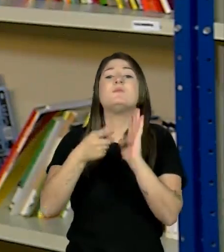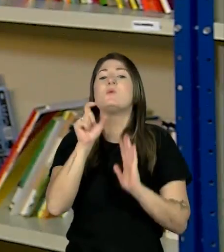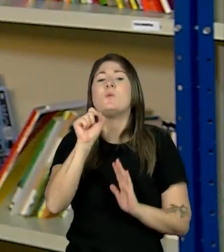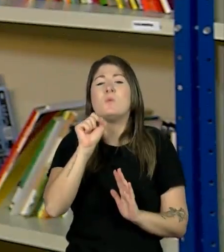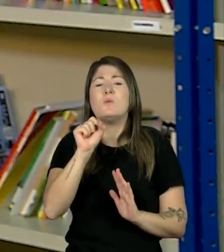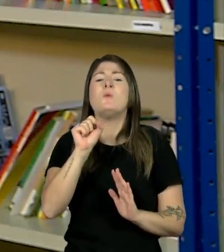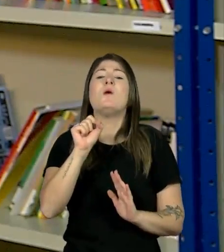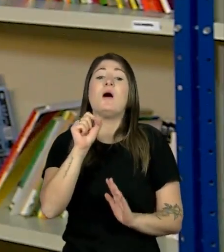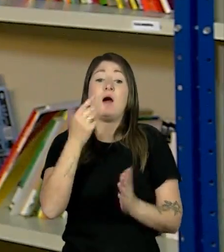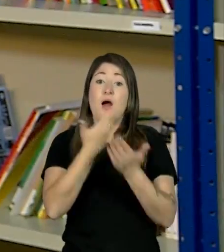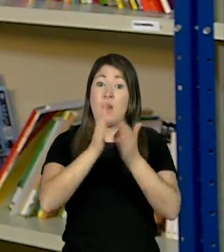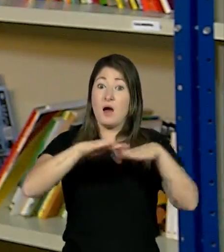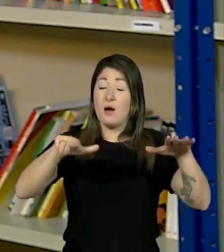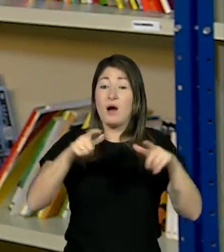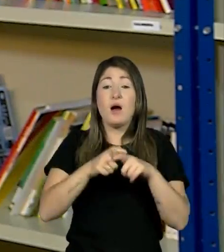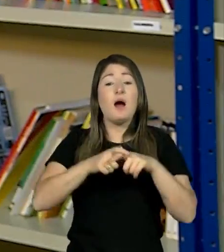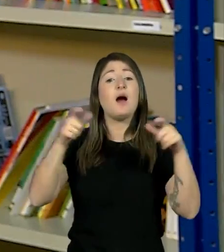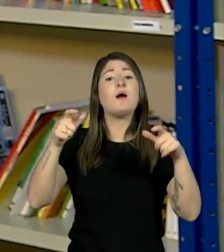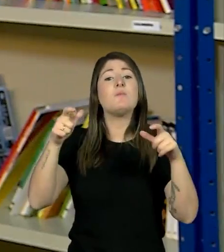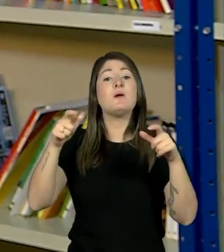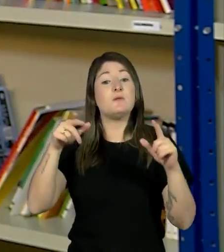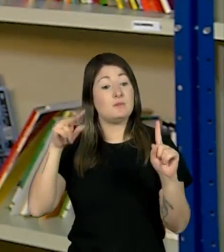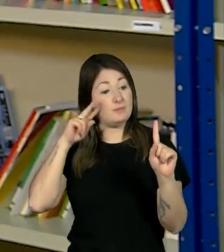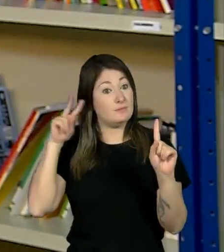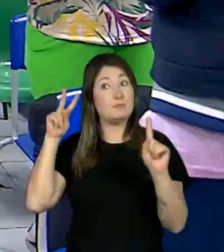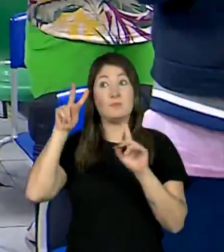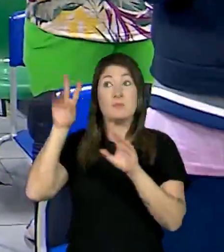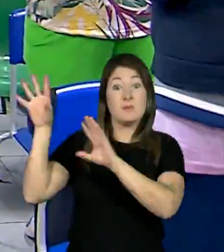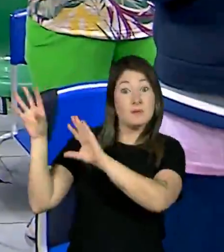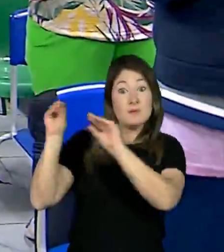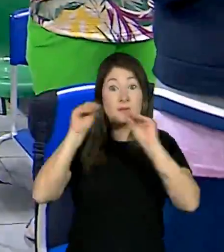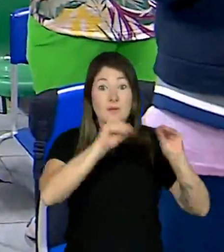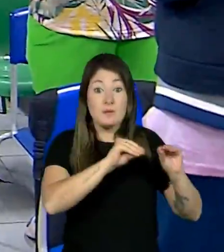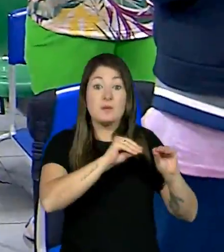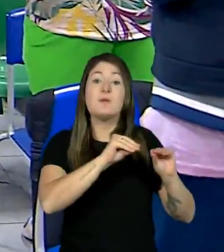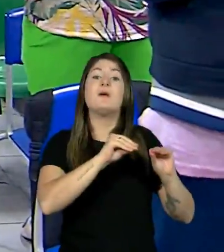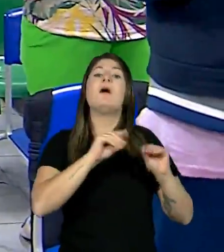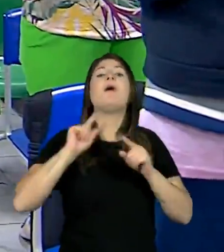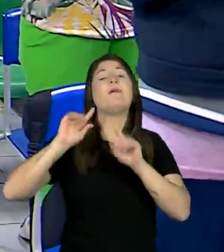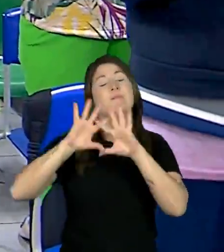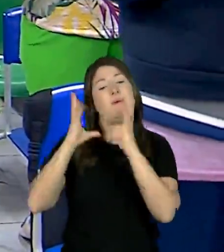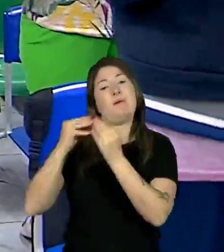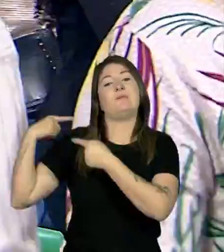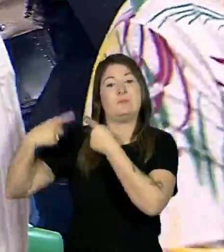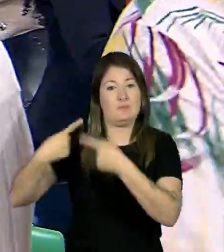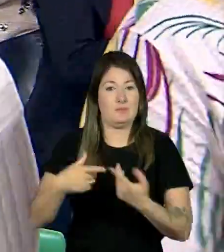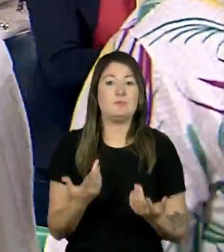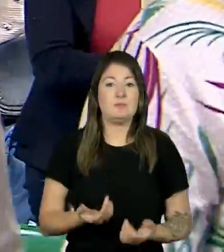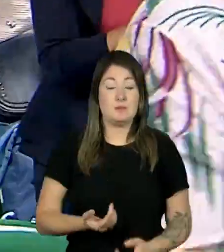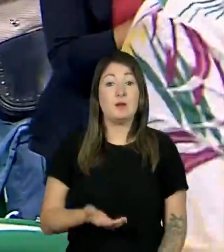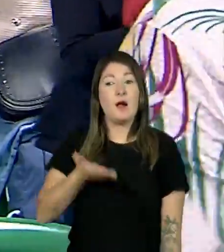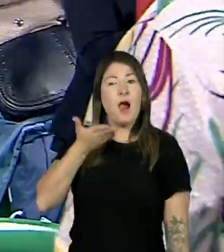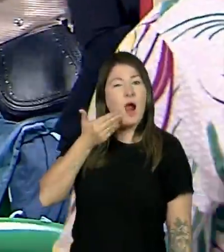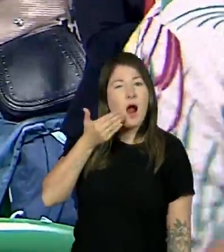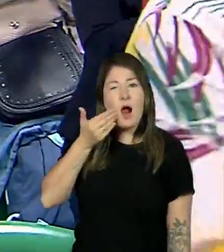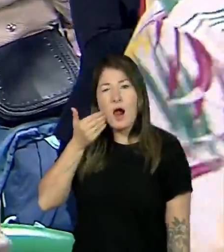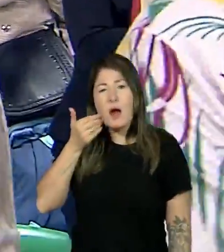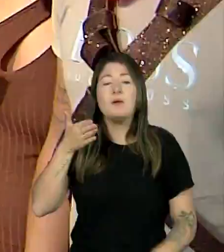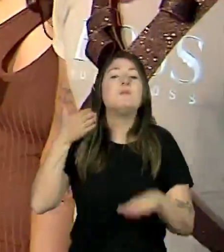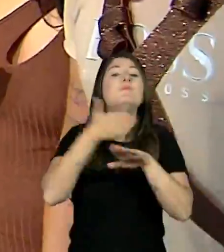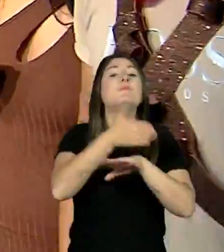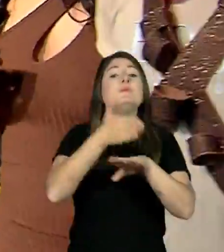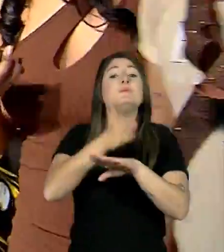estudantes. Quando não representa eles, são os próprios familiares. A aprendizagem ocorre através da participação em